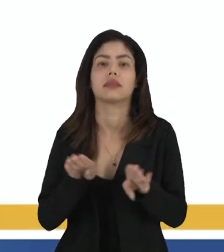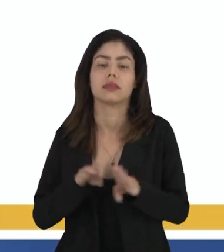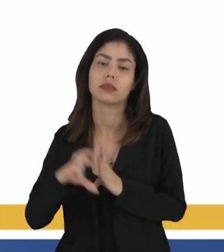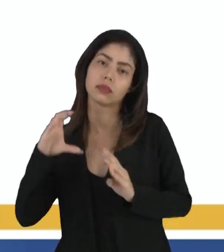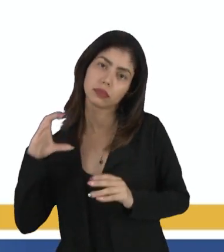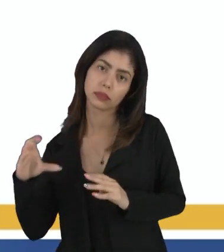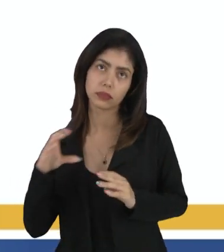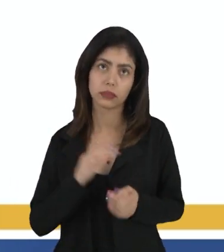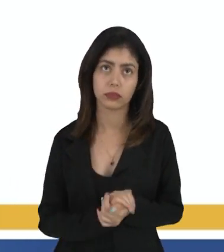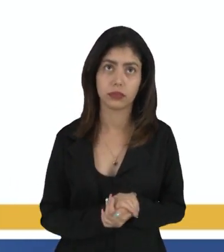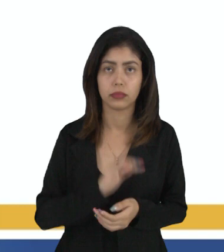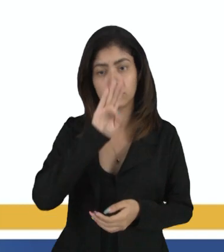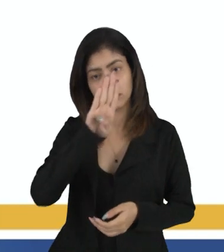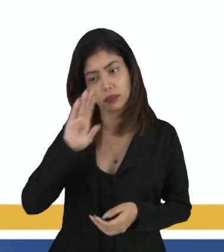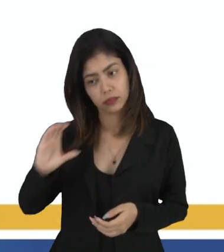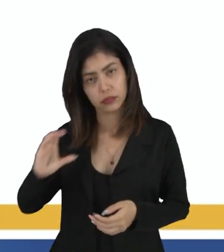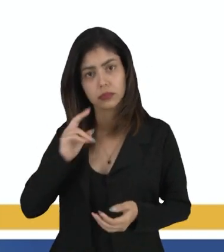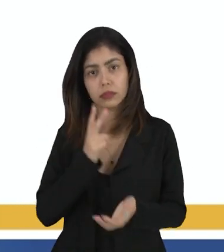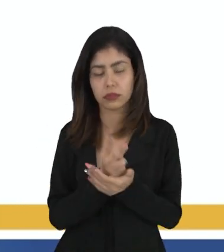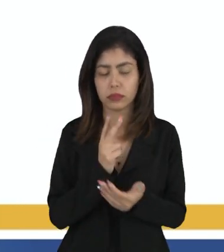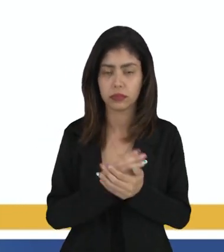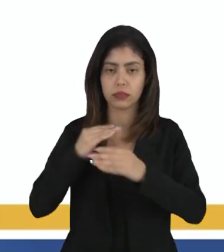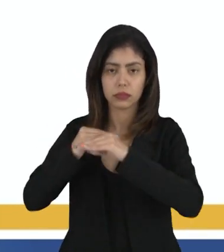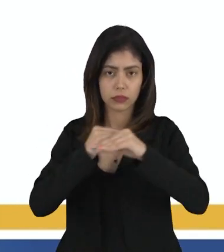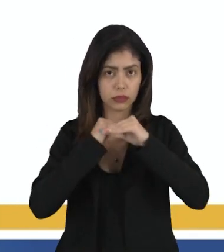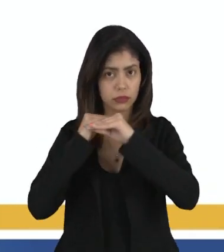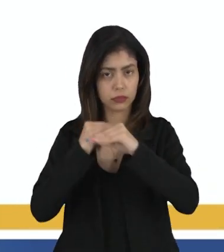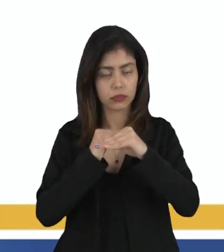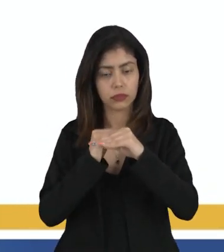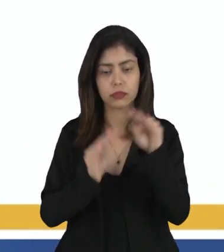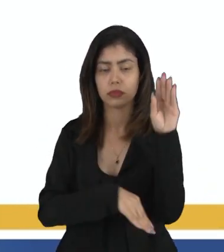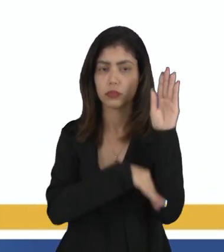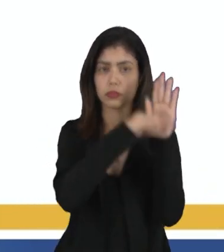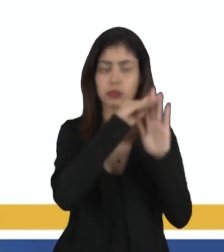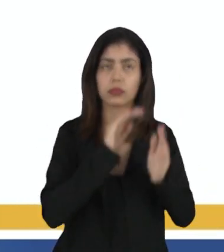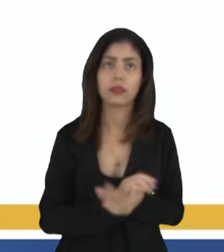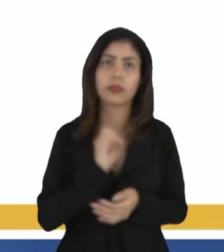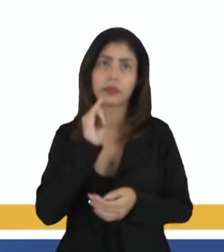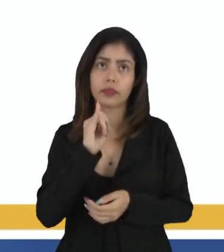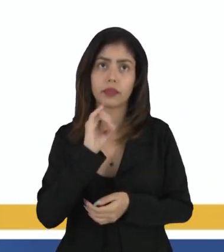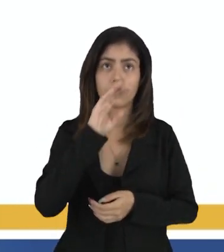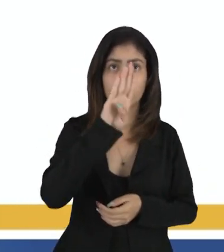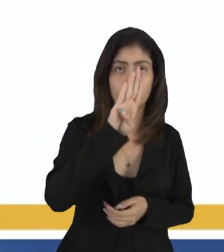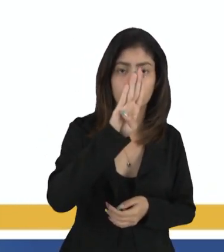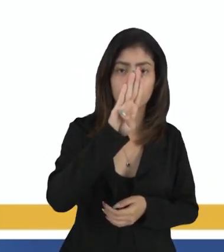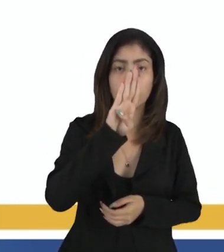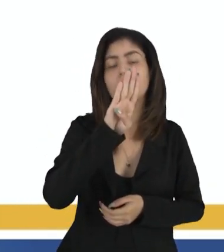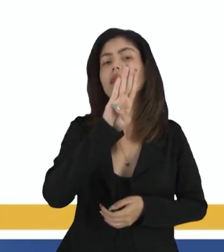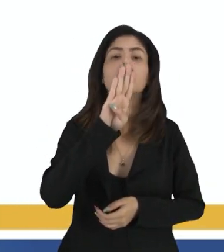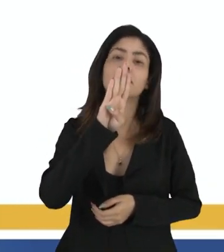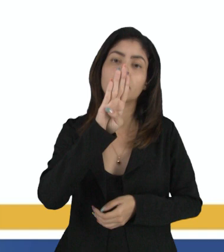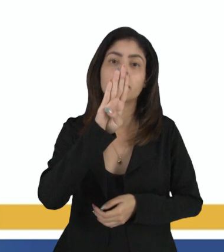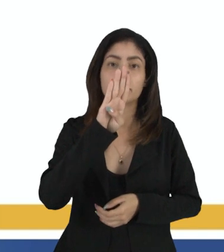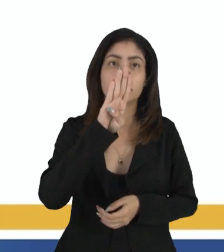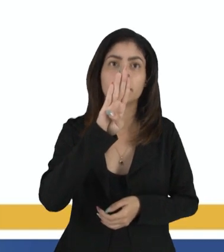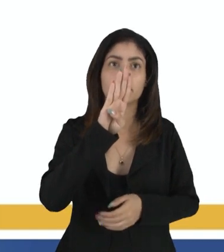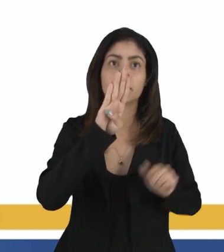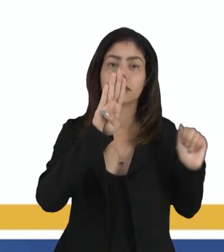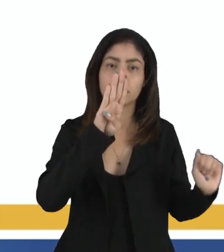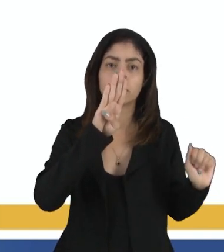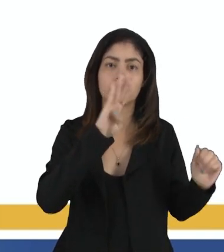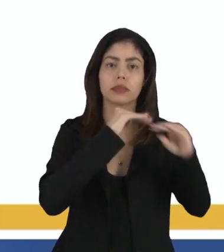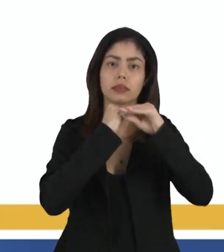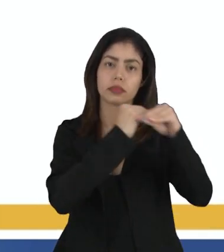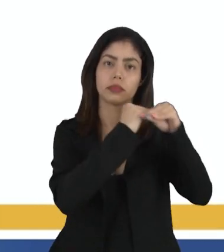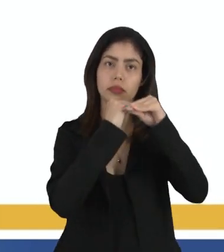C, B e C também estão à mesma temperatura, isso é uma condição. Ou seja, se o B que está aí em cima, ele está em equilíbrio com